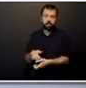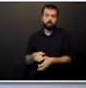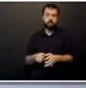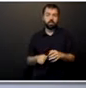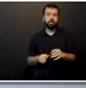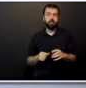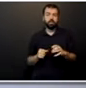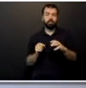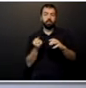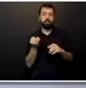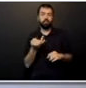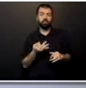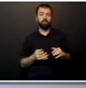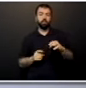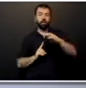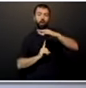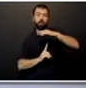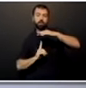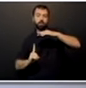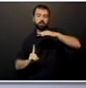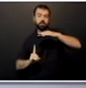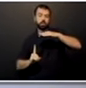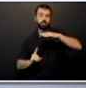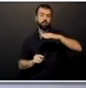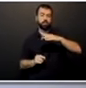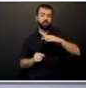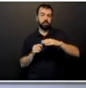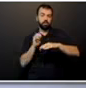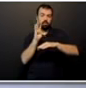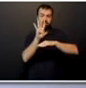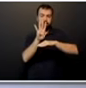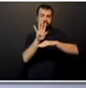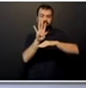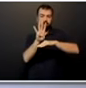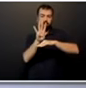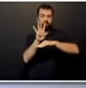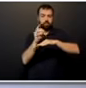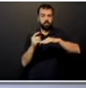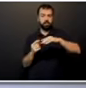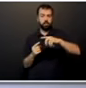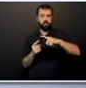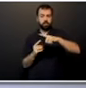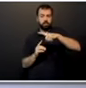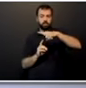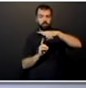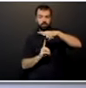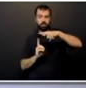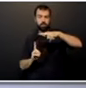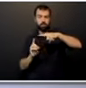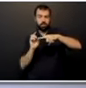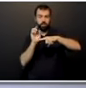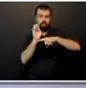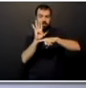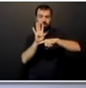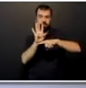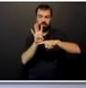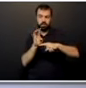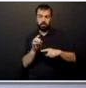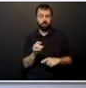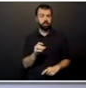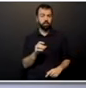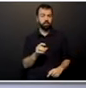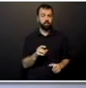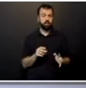portanto a resposta é alternativas e 4 está para 11 aqui eu tenho os